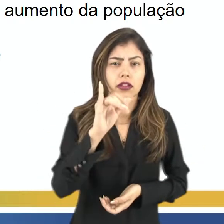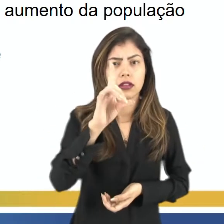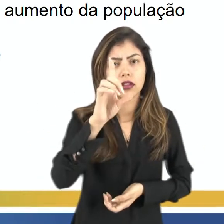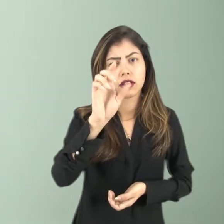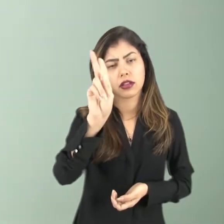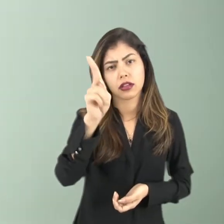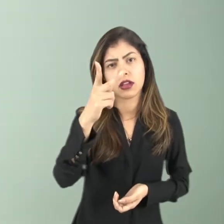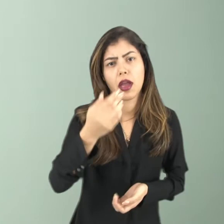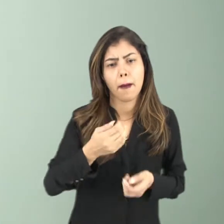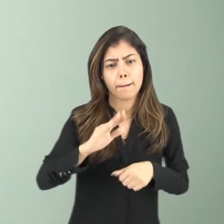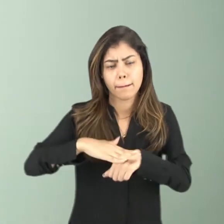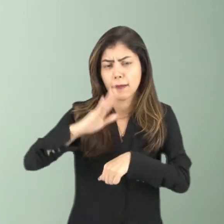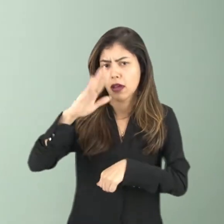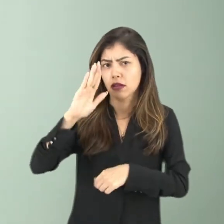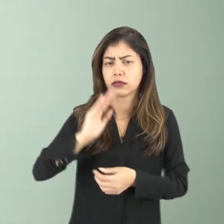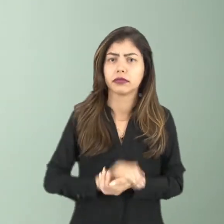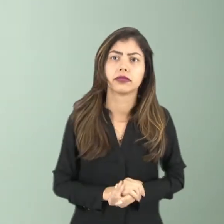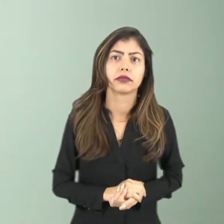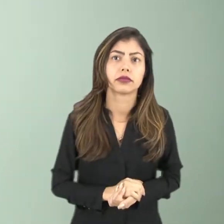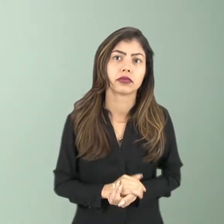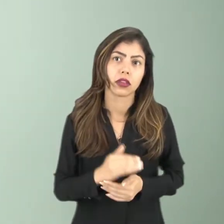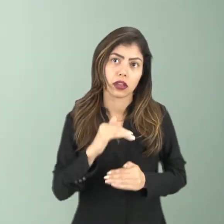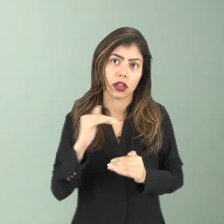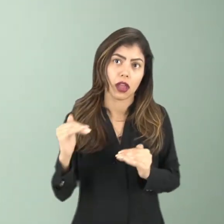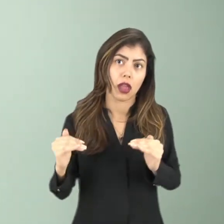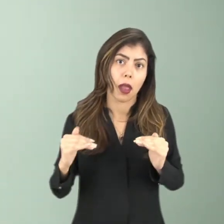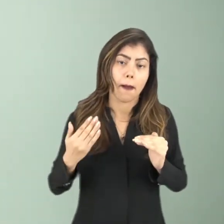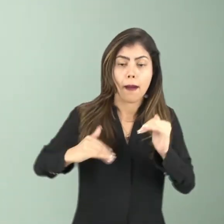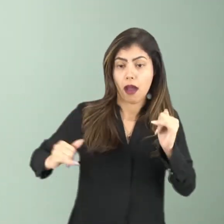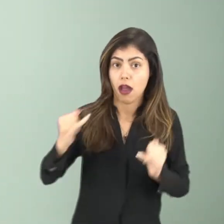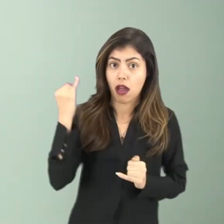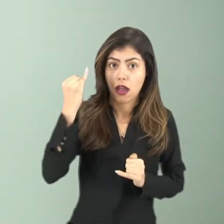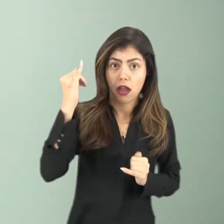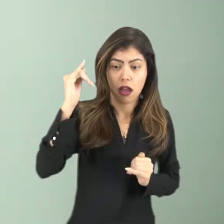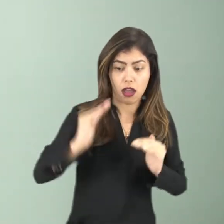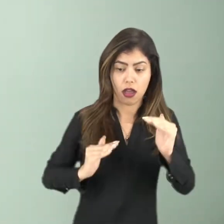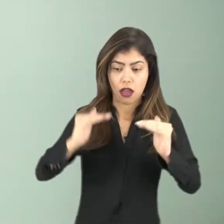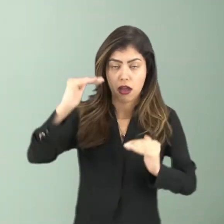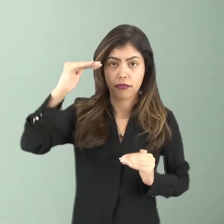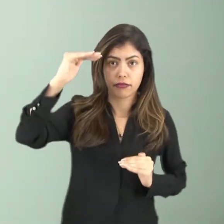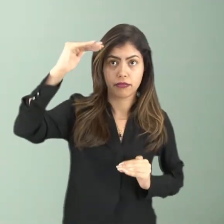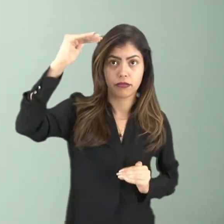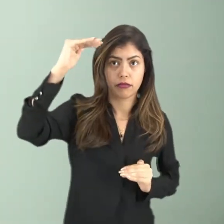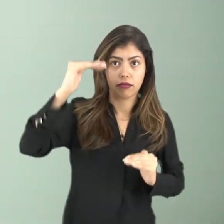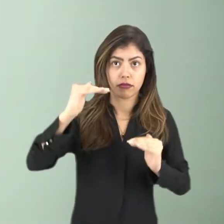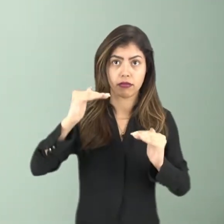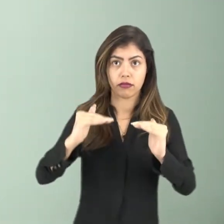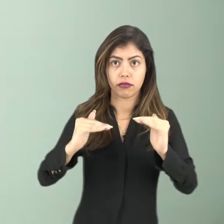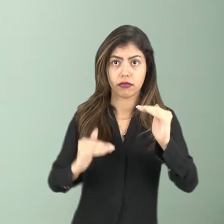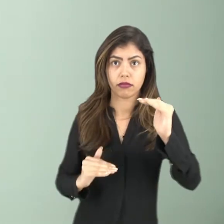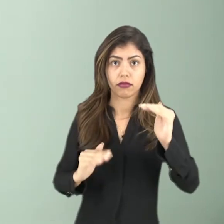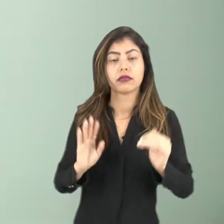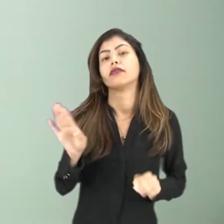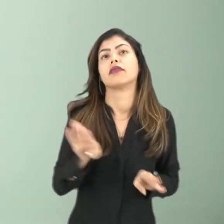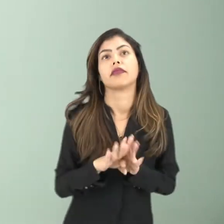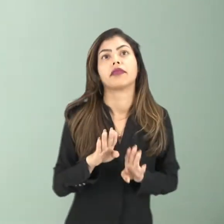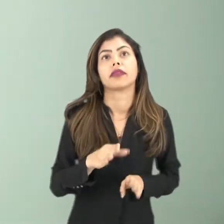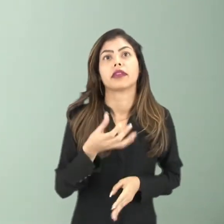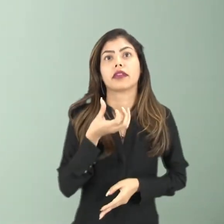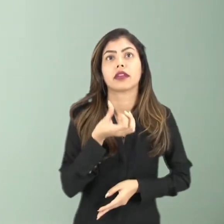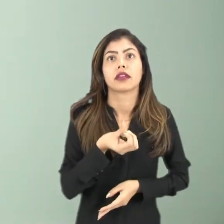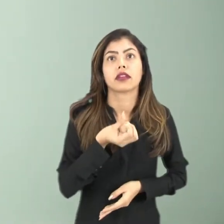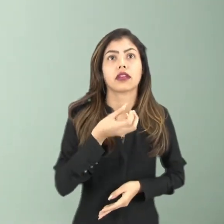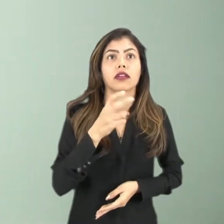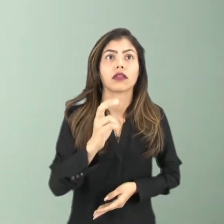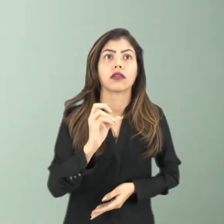tem um IDH muito alto. O IDH ele vai de baixo, médio, alto e muito alto. Isso é uma classificação nova. O Brasil